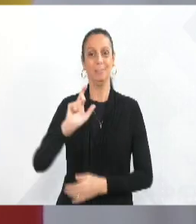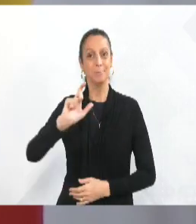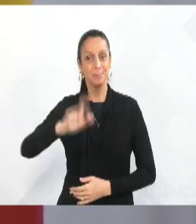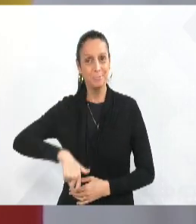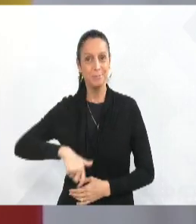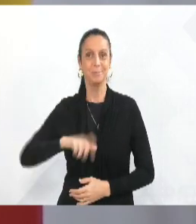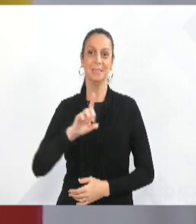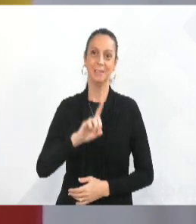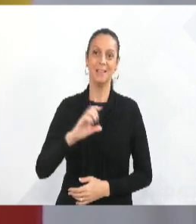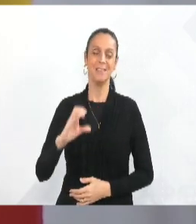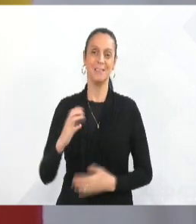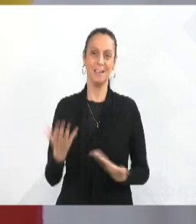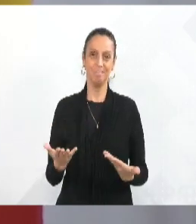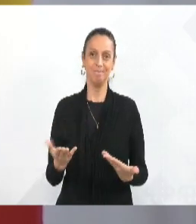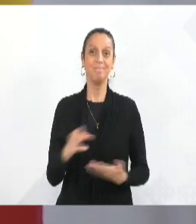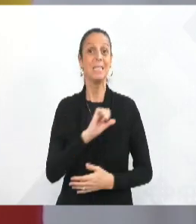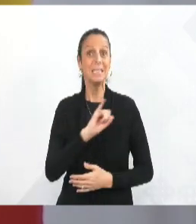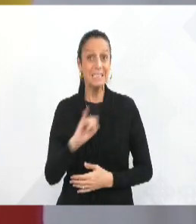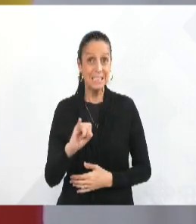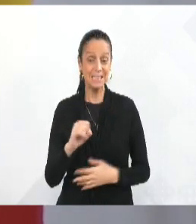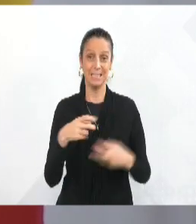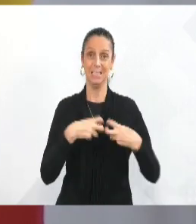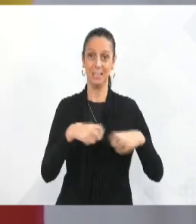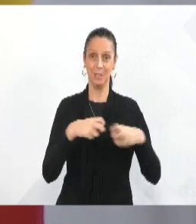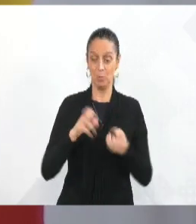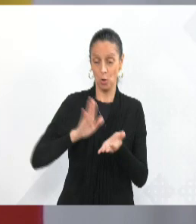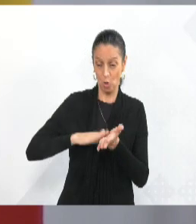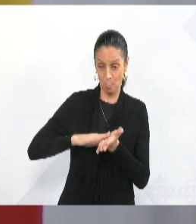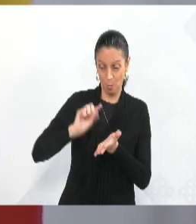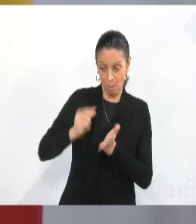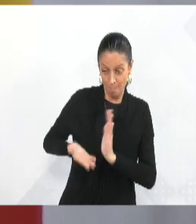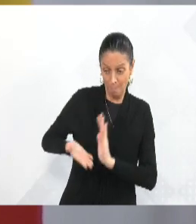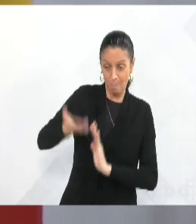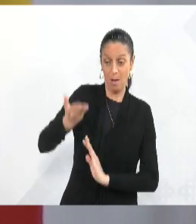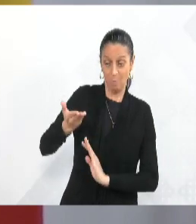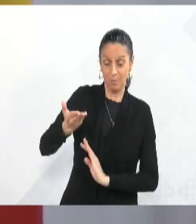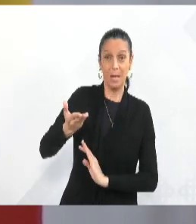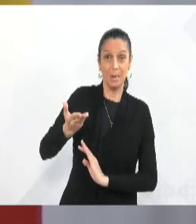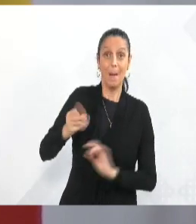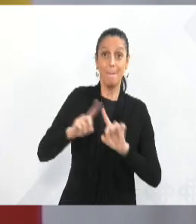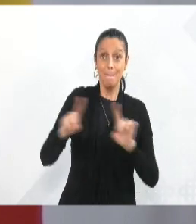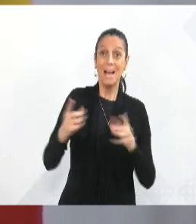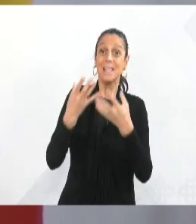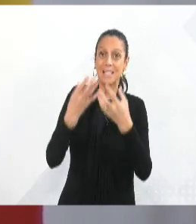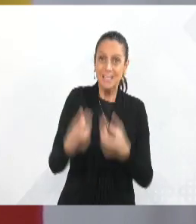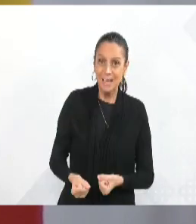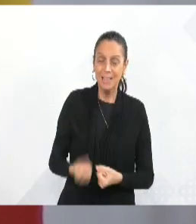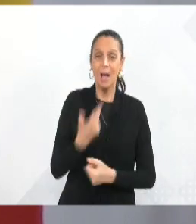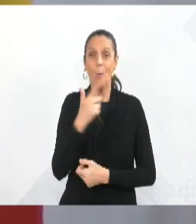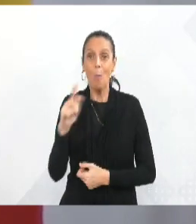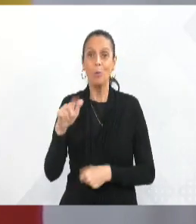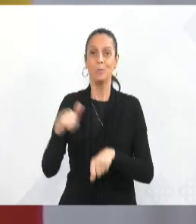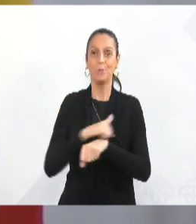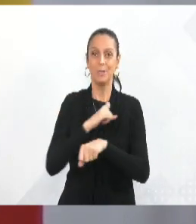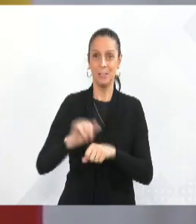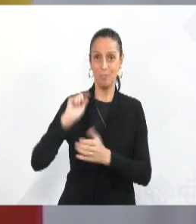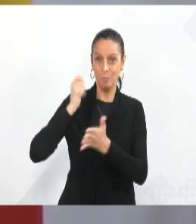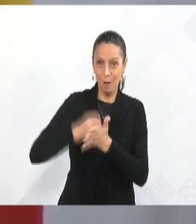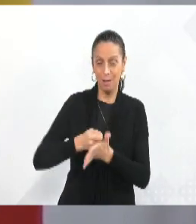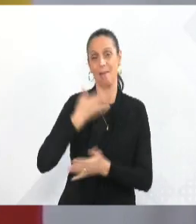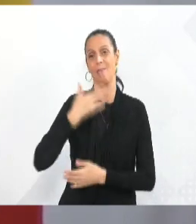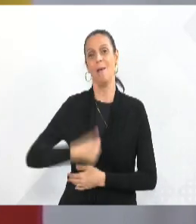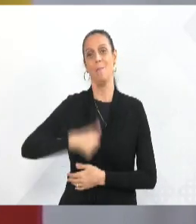essas passagens passarem a ser cobradas um pouco mais caro, a gente ainda assim teria mais usuários. Um ponto